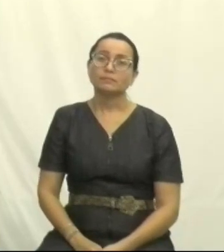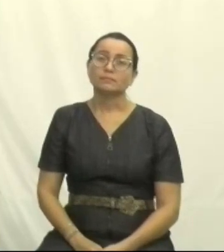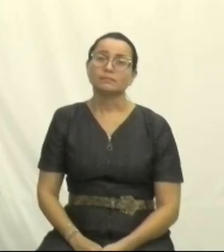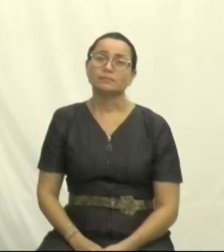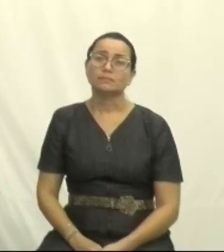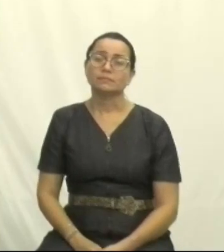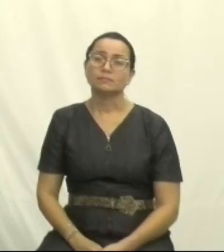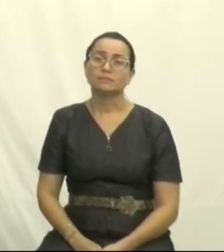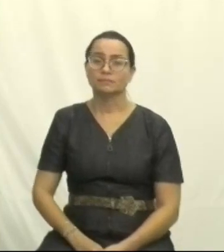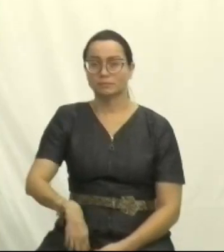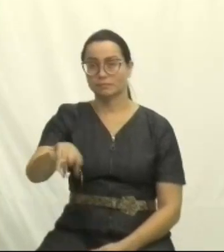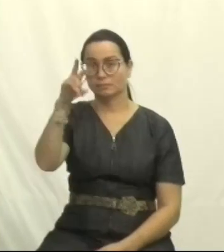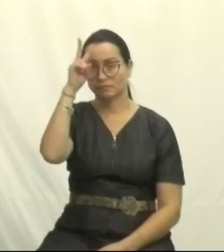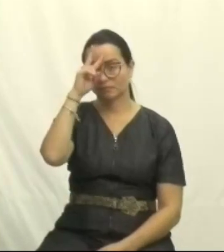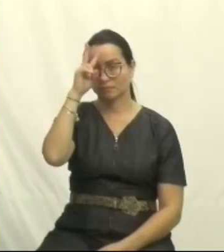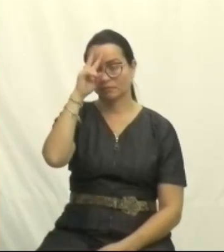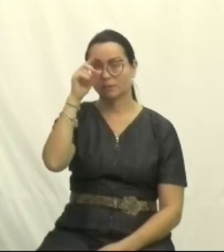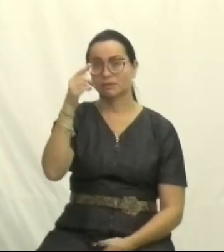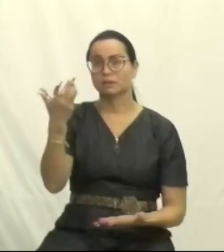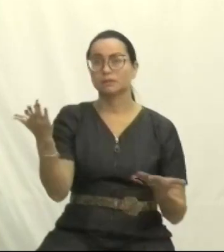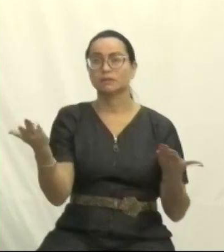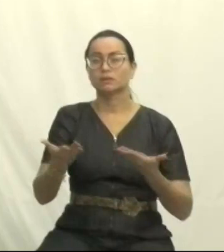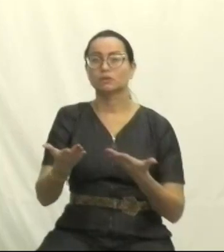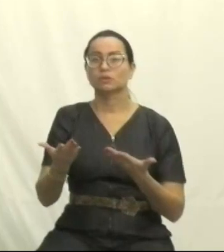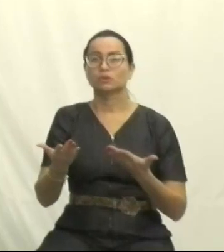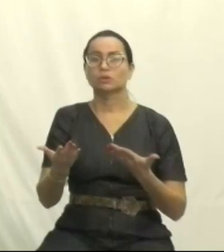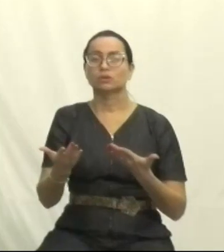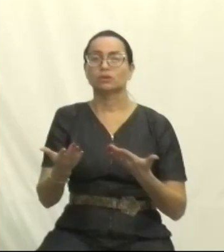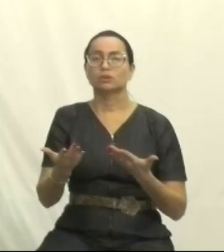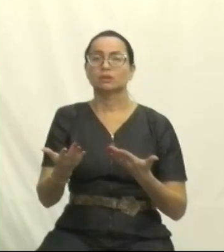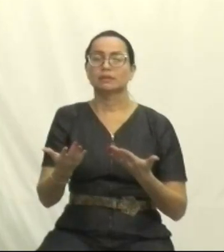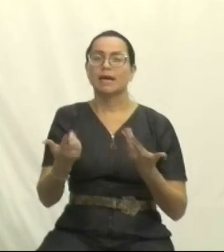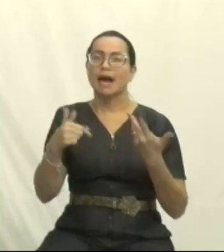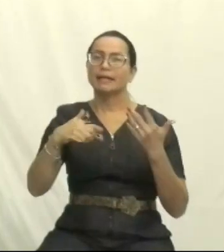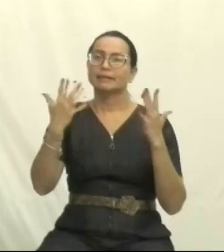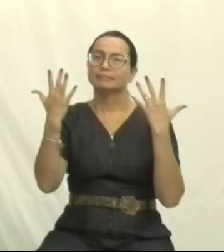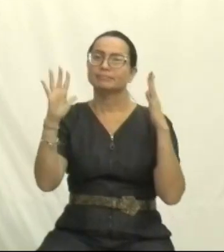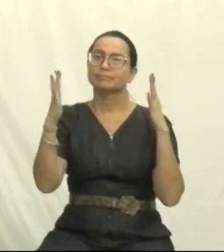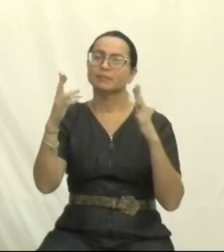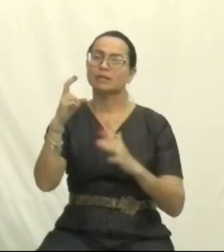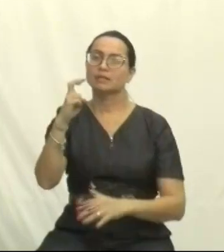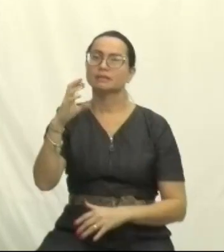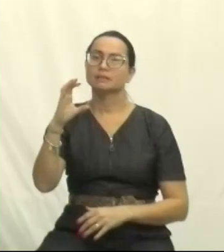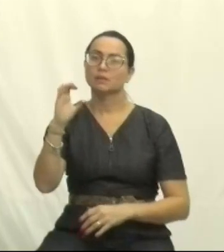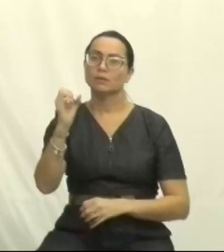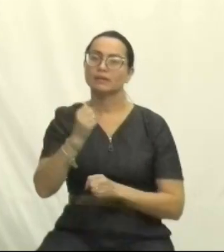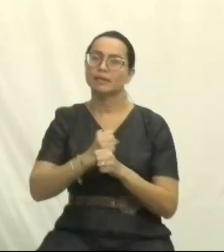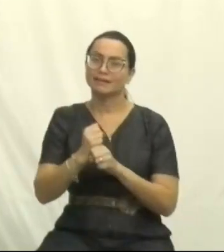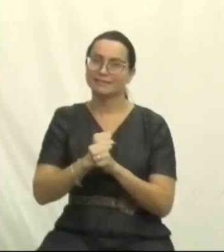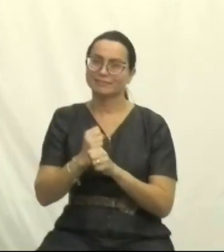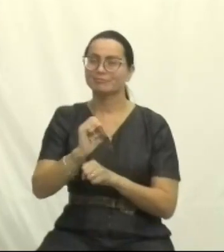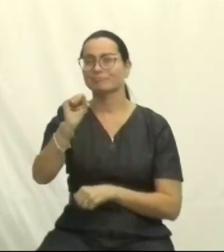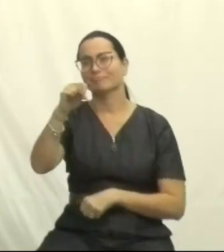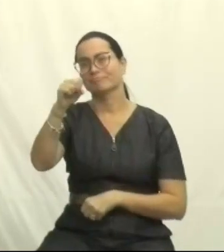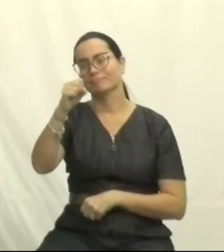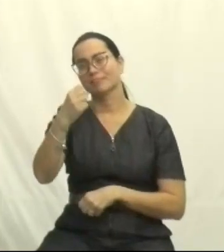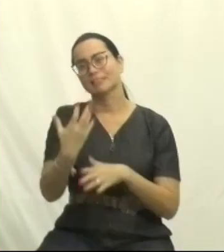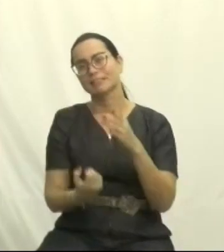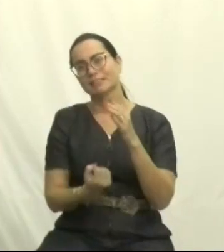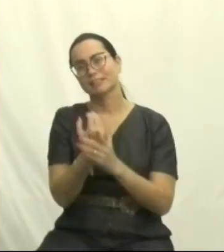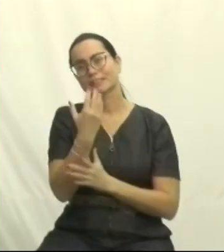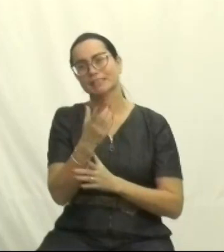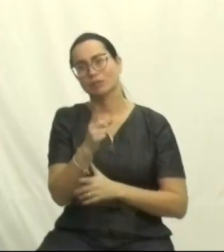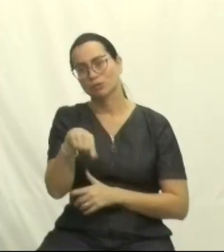essa casa hoje estará aprovando a moção pelos 50 anos de fundação aí do nosso grande Corpo